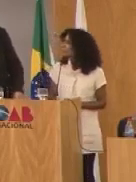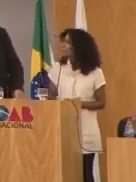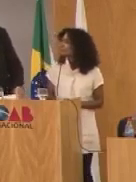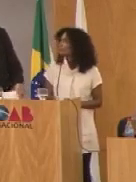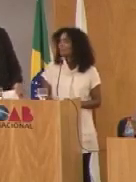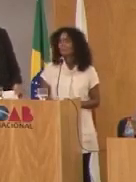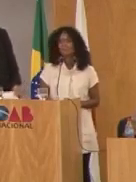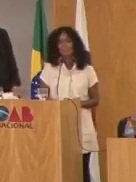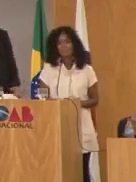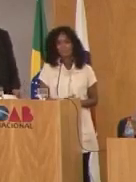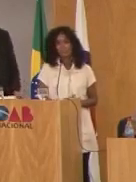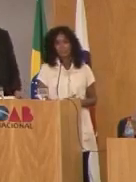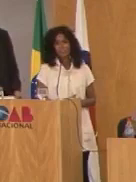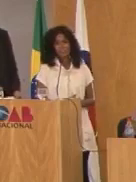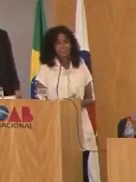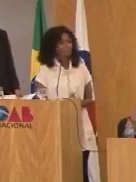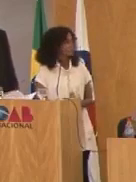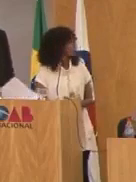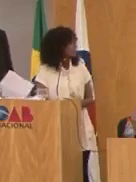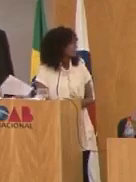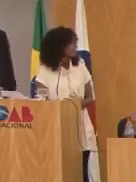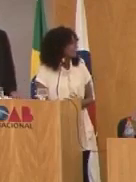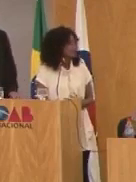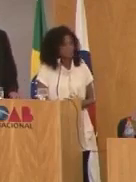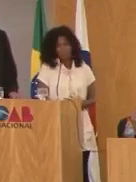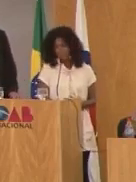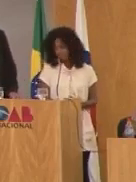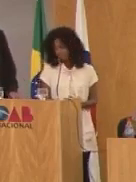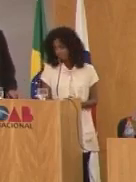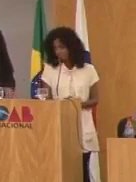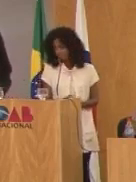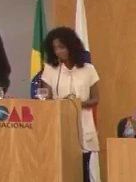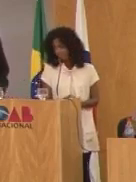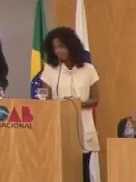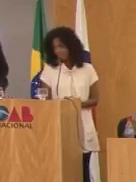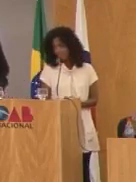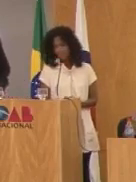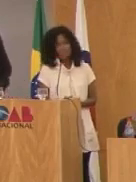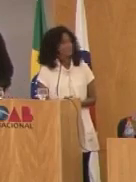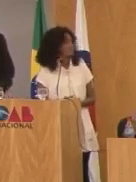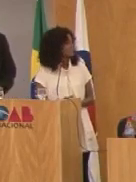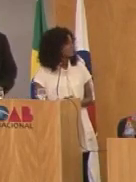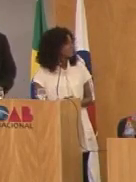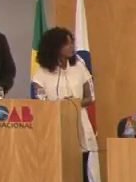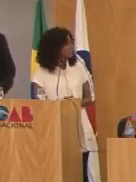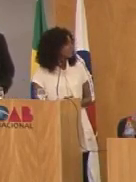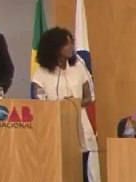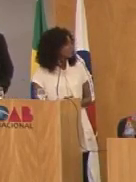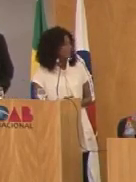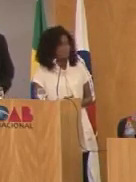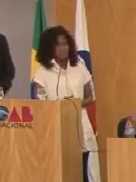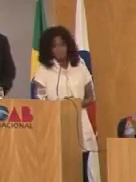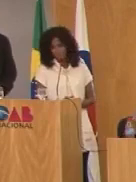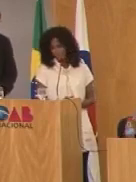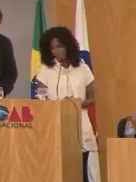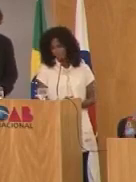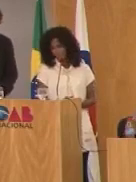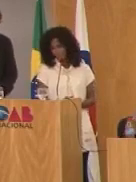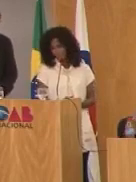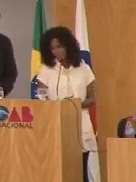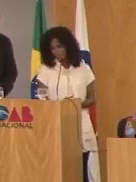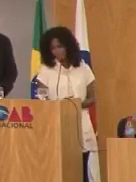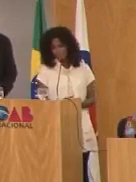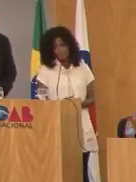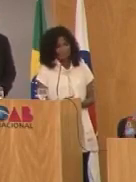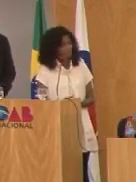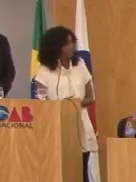de enfrentamento da violência? Ouviremos agora o representante da SBPC, a Sociedade